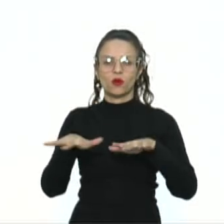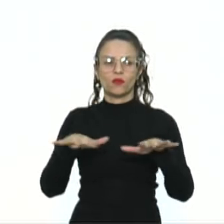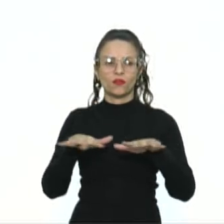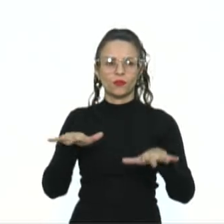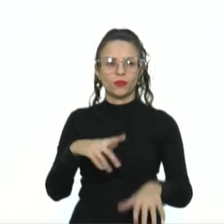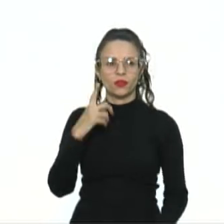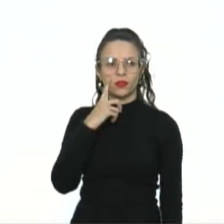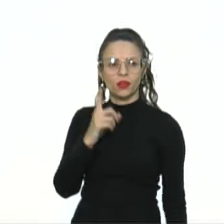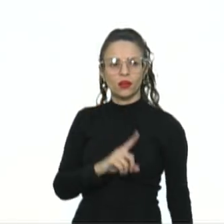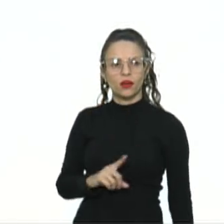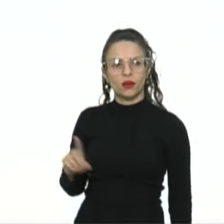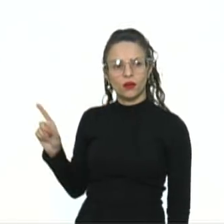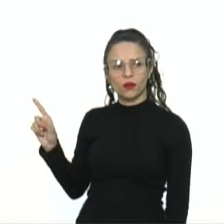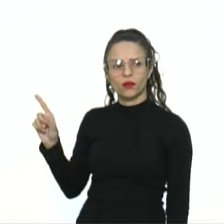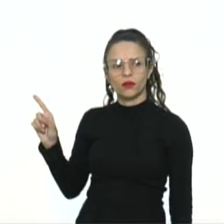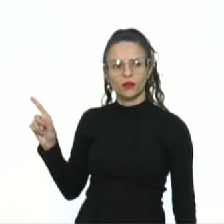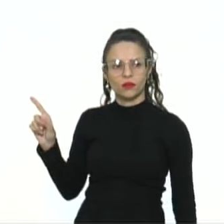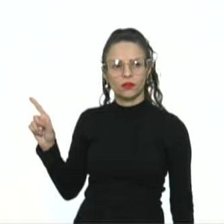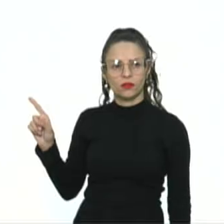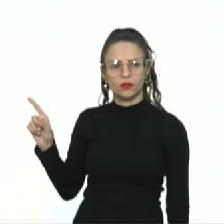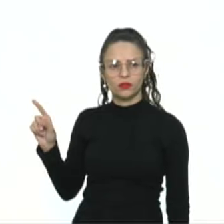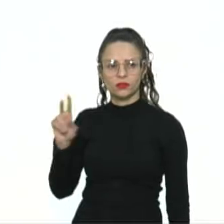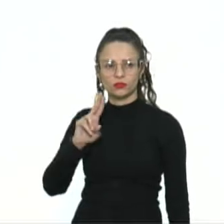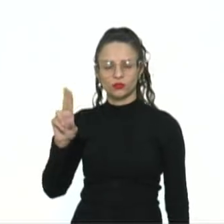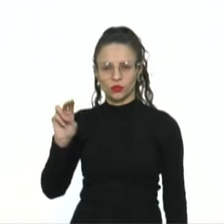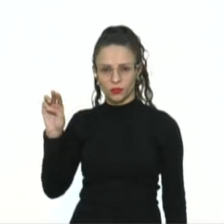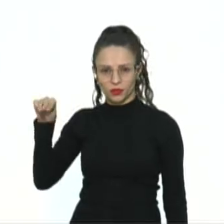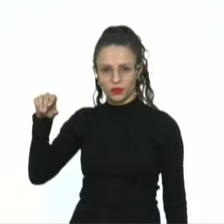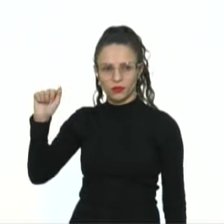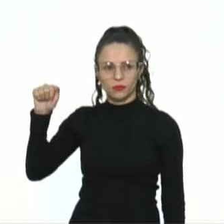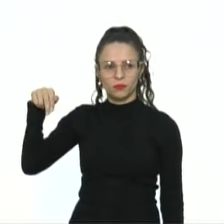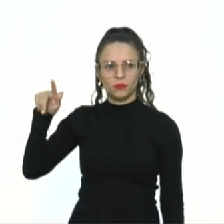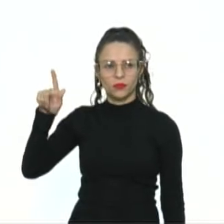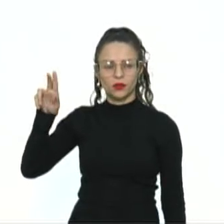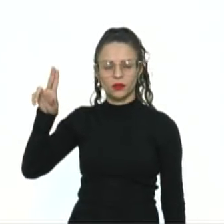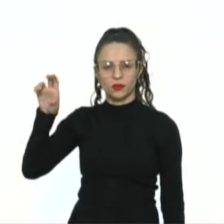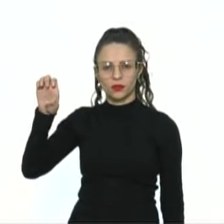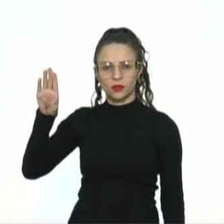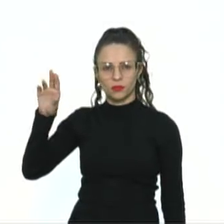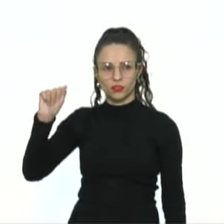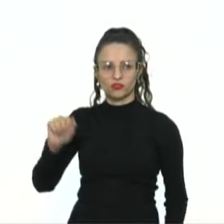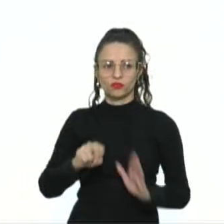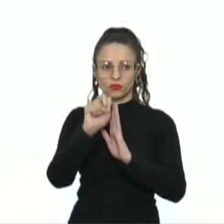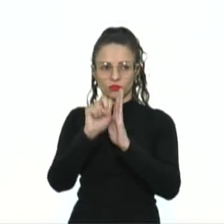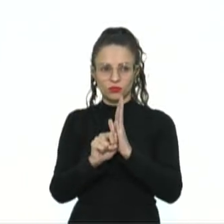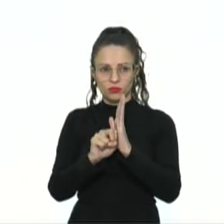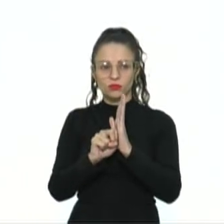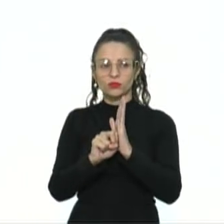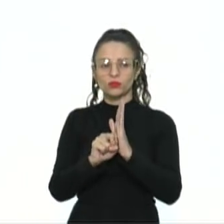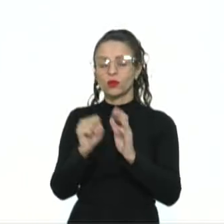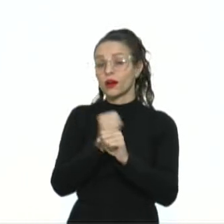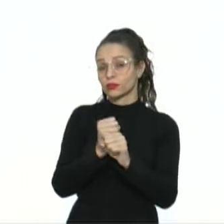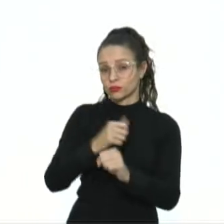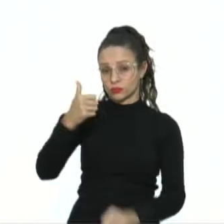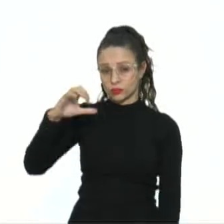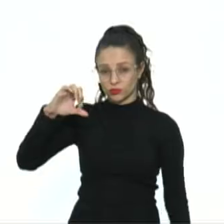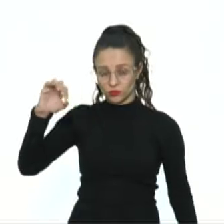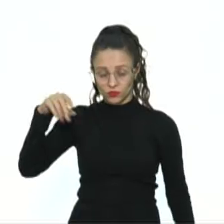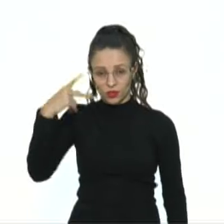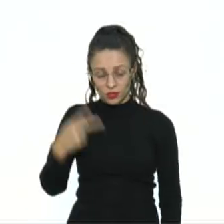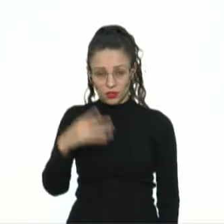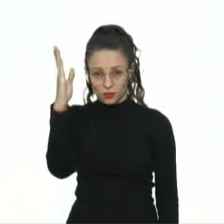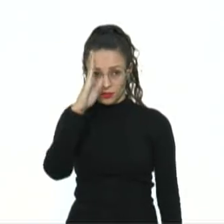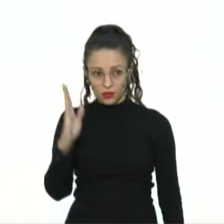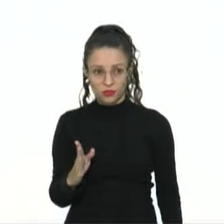Mangue Beat, que é um movimento surgido no Brasil em 1990. O que o Mangue Beat propõe? Mescla de elementos